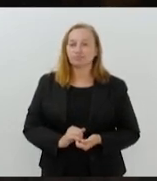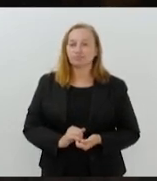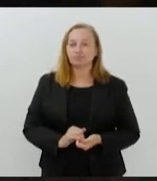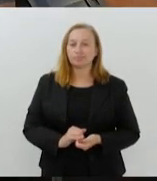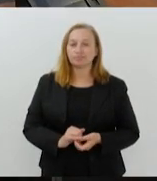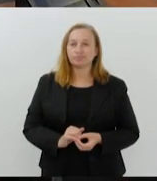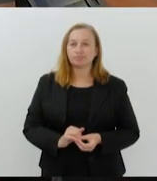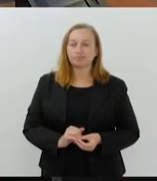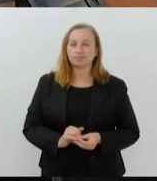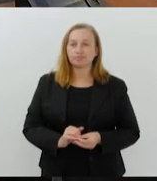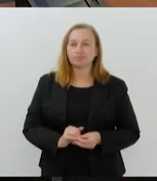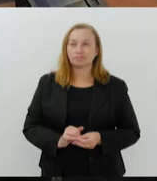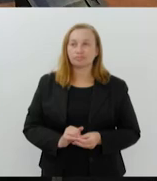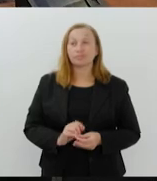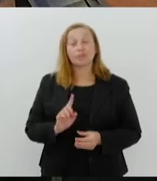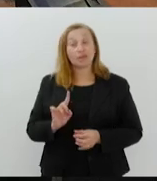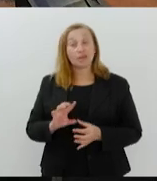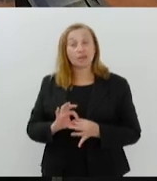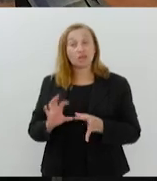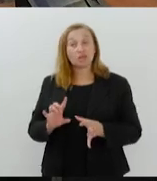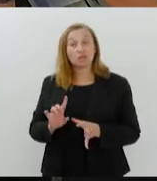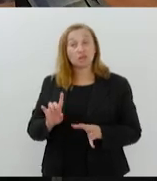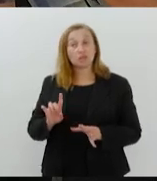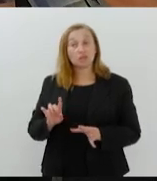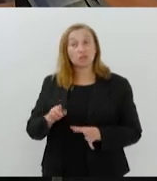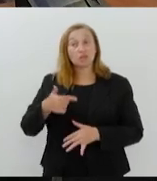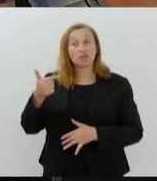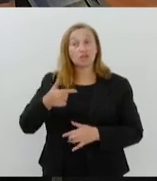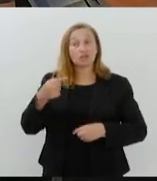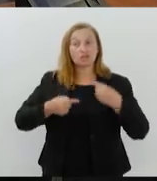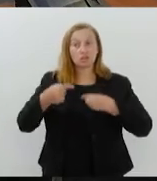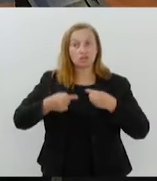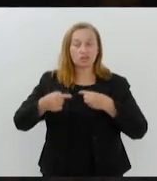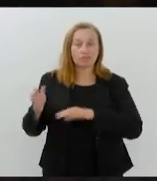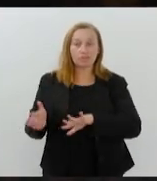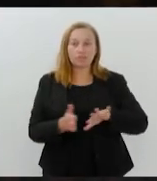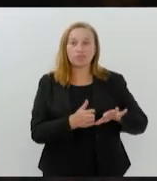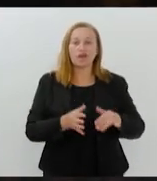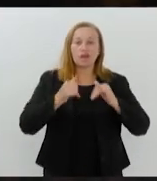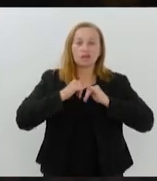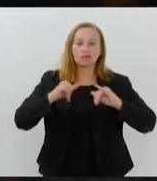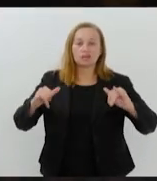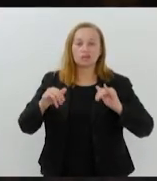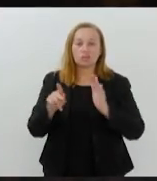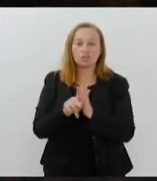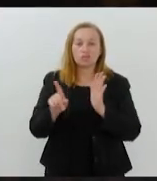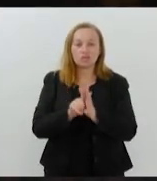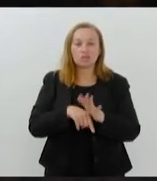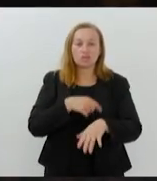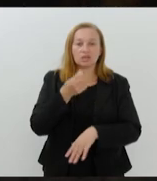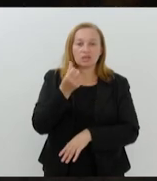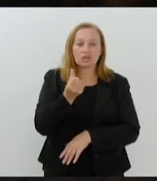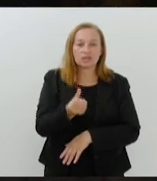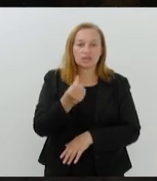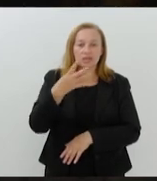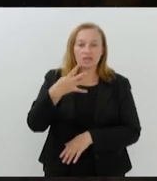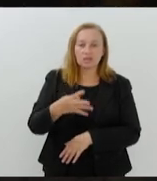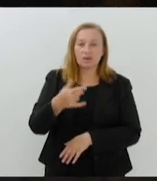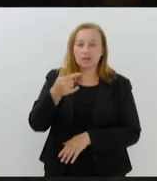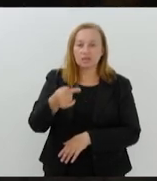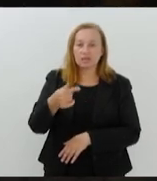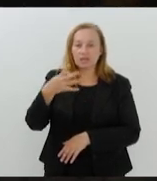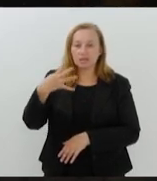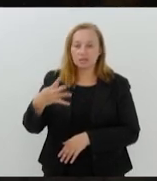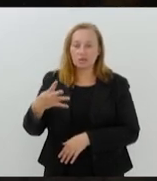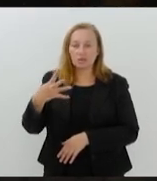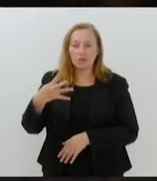Tá certo, ela deixou para fazer na segunda discussão. Anuncio o projeto de lei número 6479 de